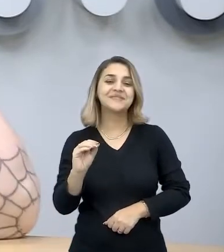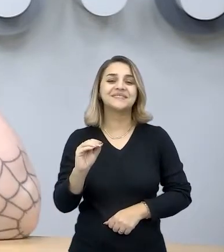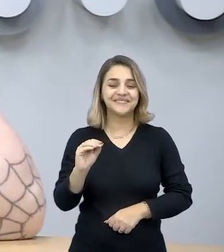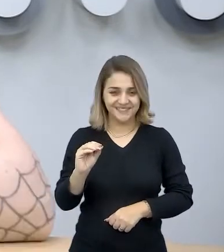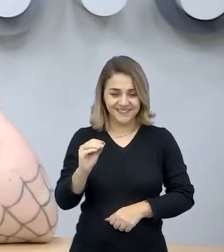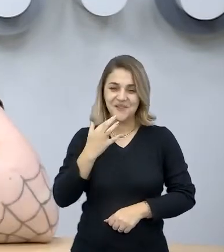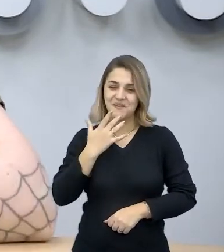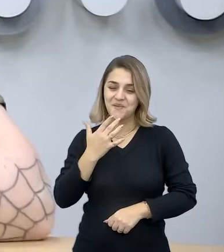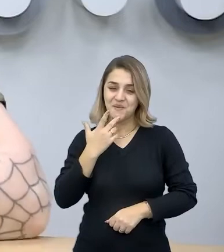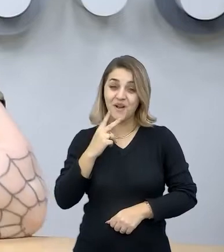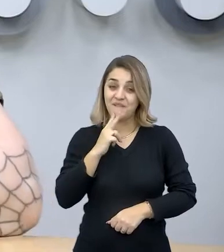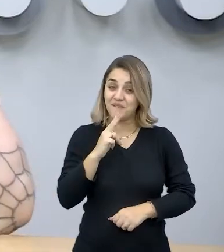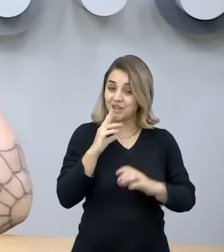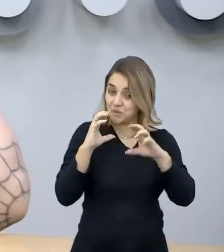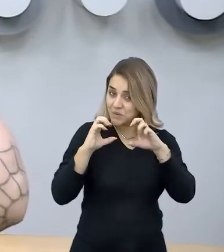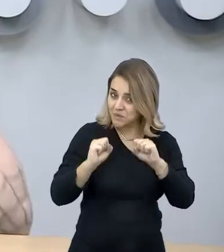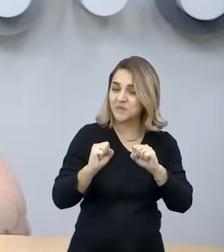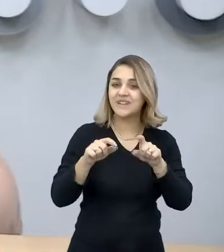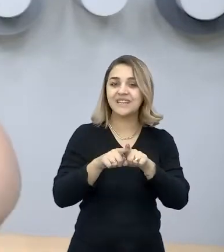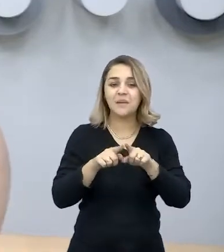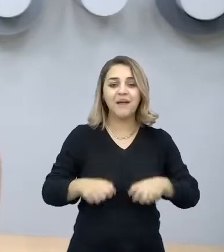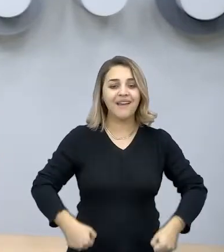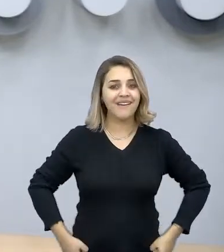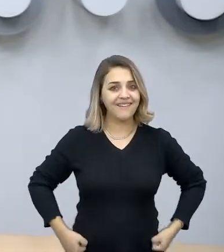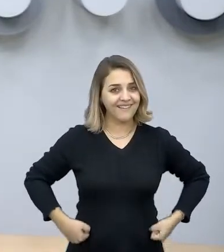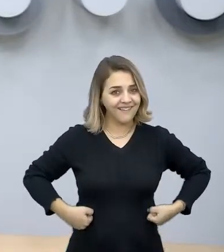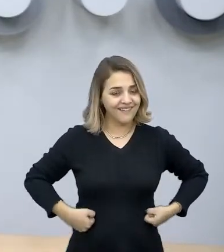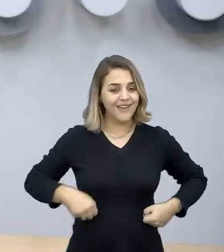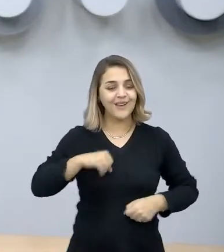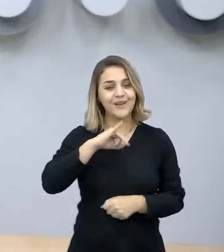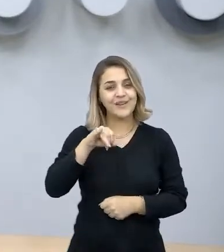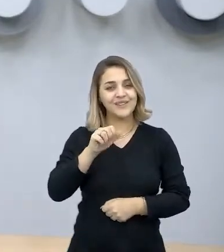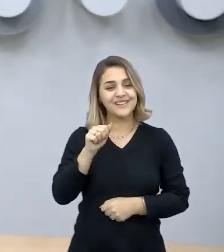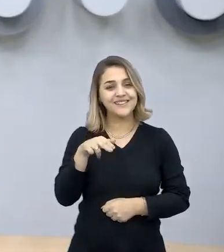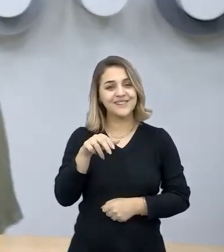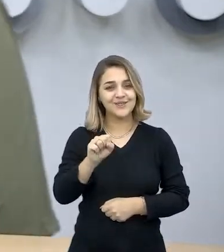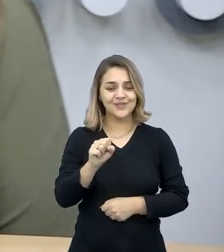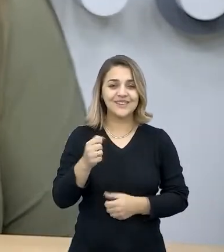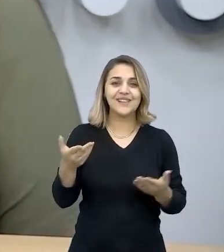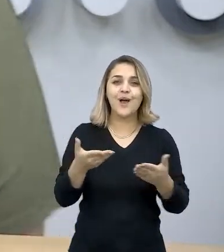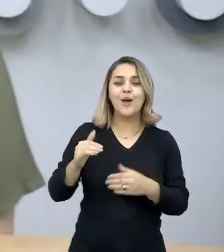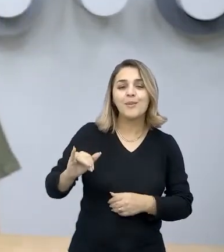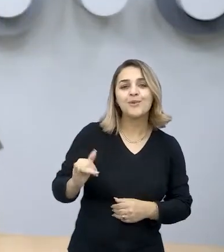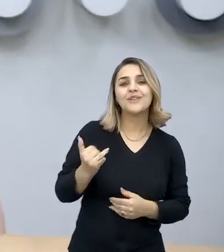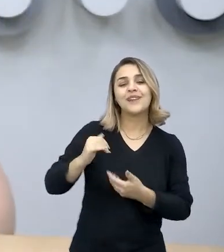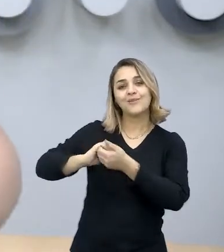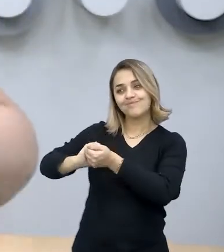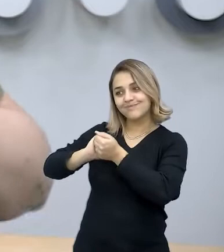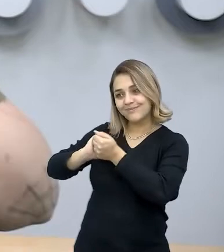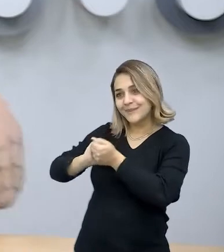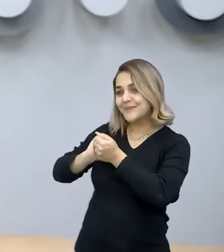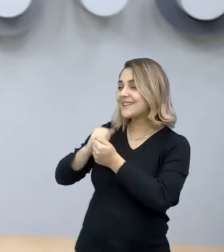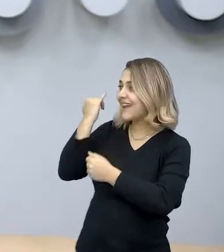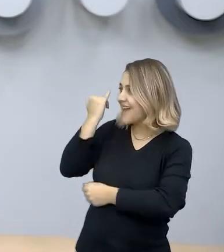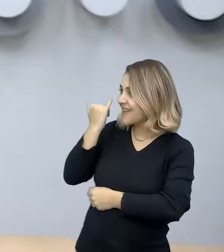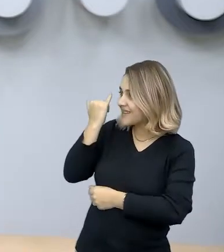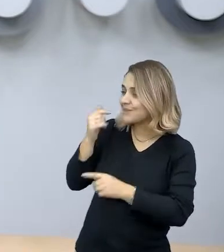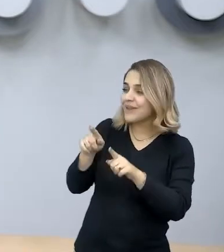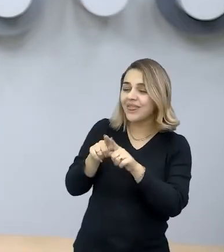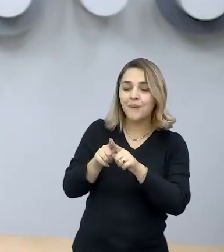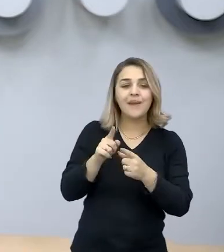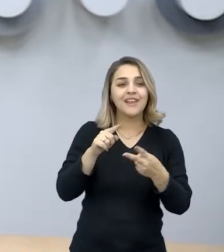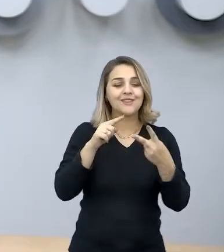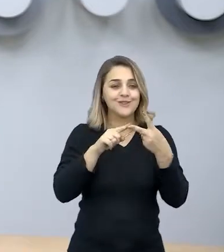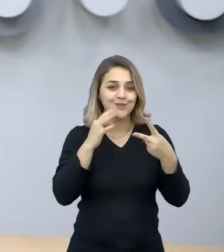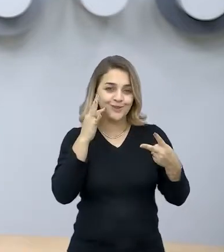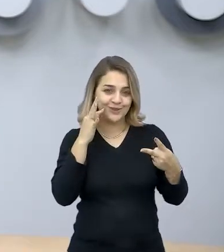musgo. E eu aproveito também esse momento para saudar a Yasmin e o Thiago, são nossos intérpretes de Libras, estão sempre aqui com a